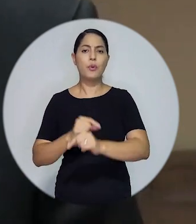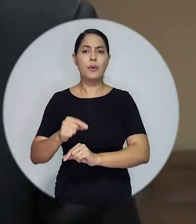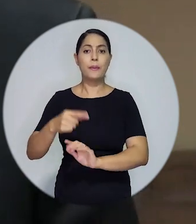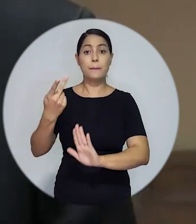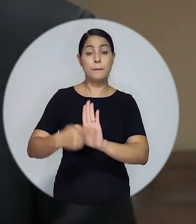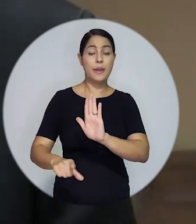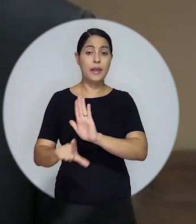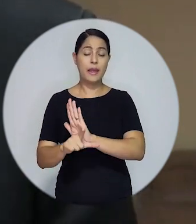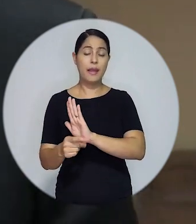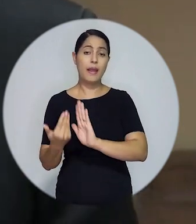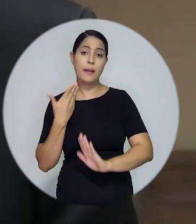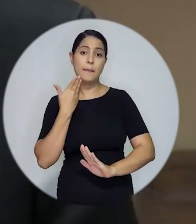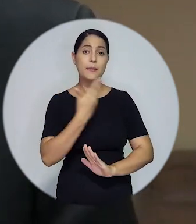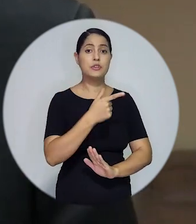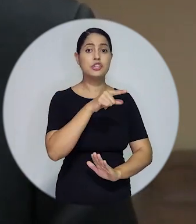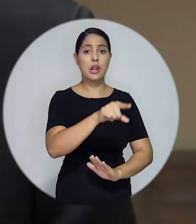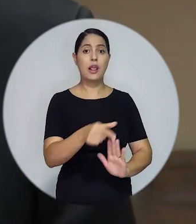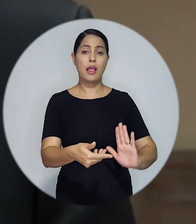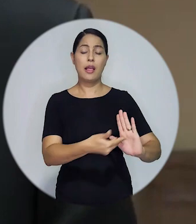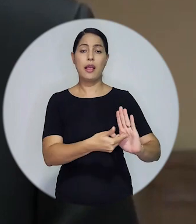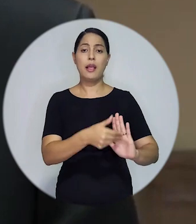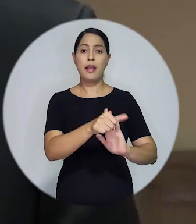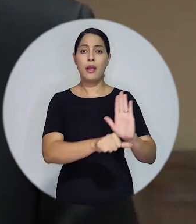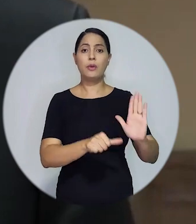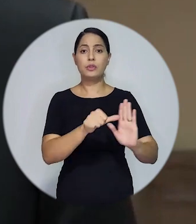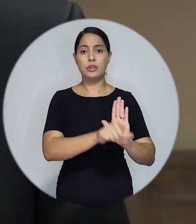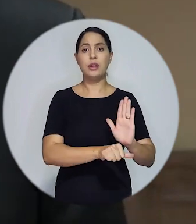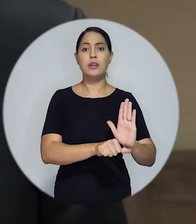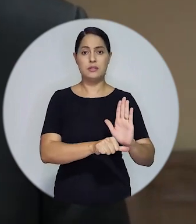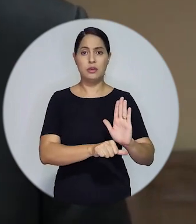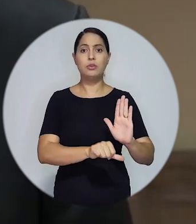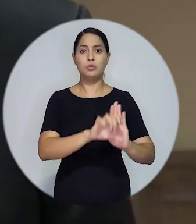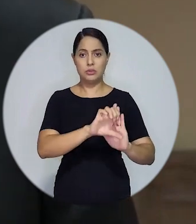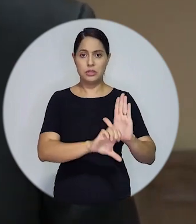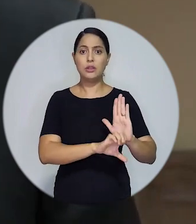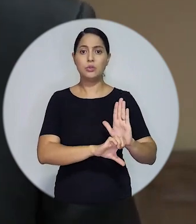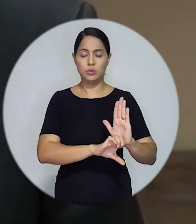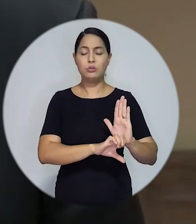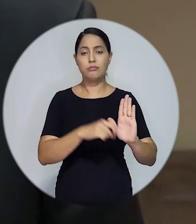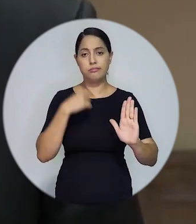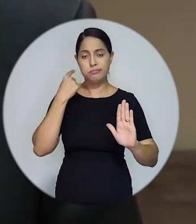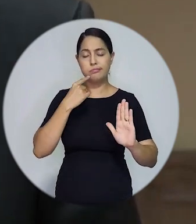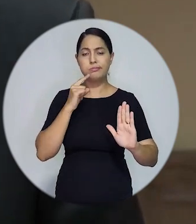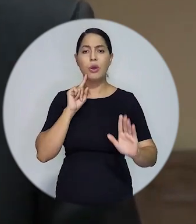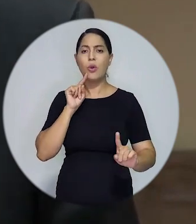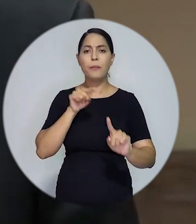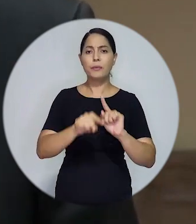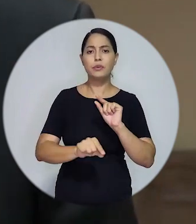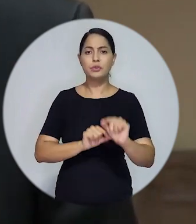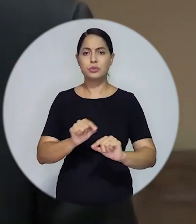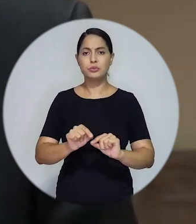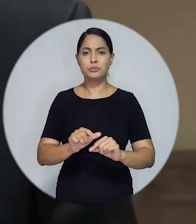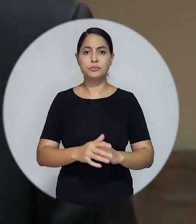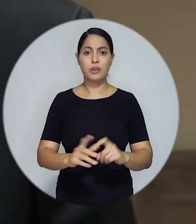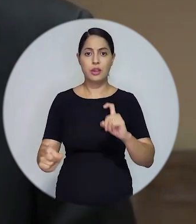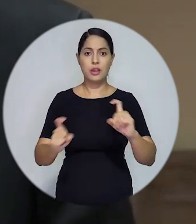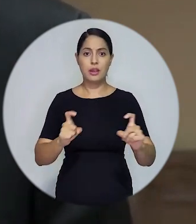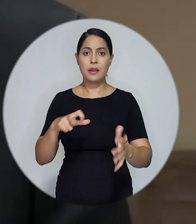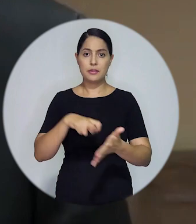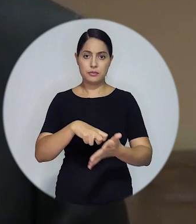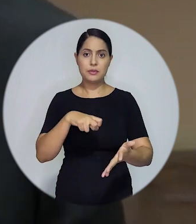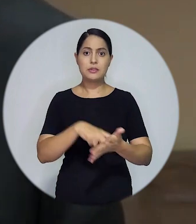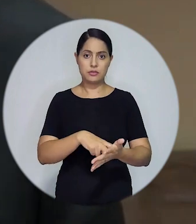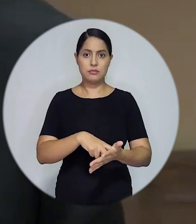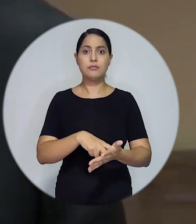de encaminhamento de um PL para a Câmara dos Deputados, que altera o nosso estatuto para incluir um tipo